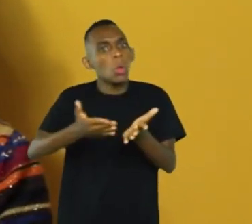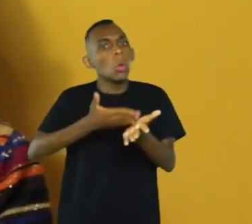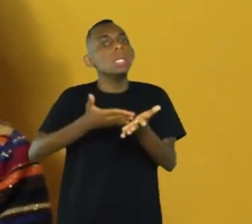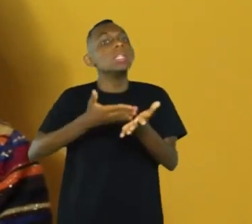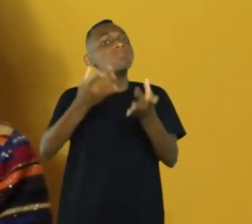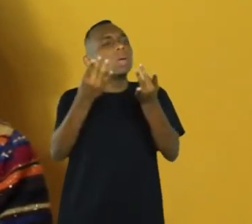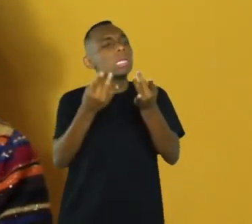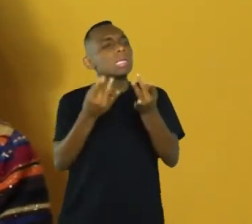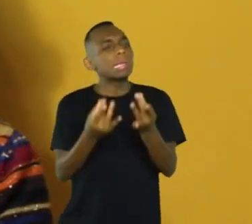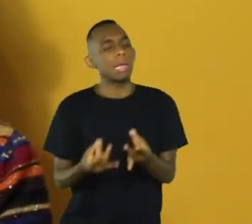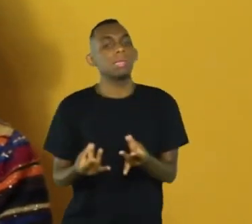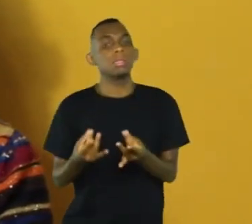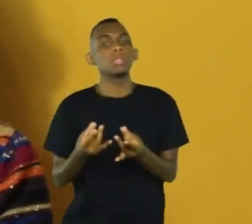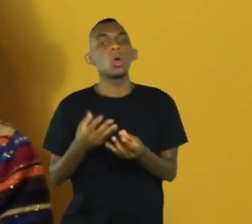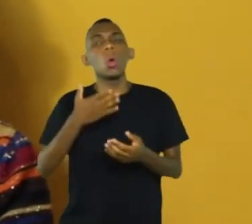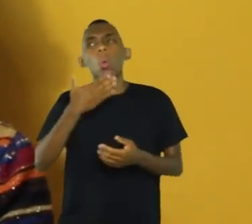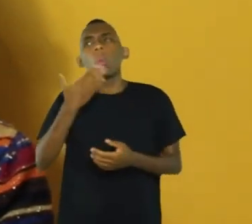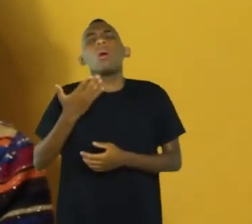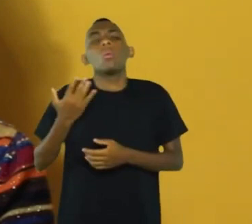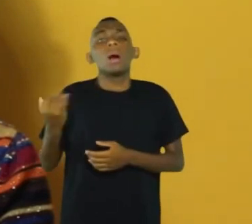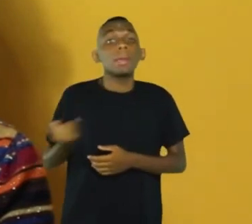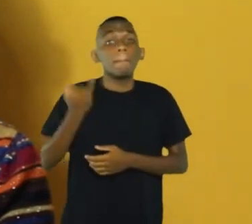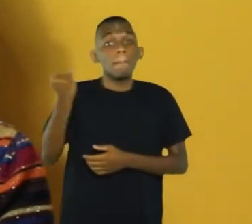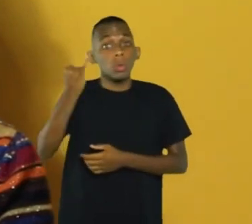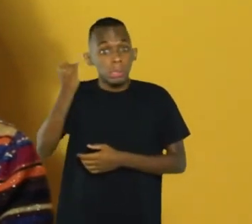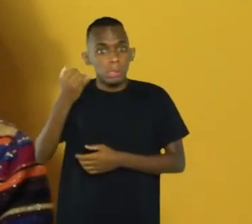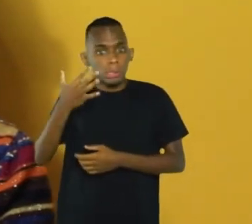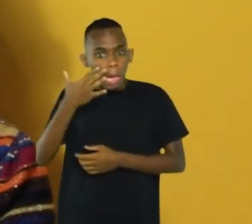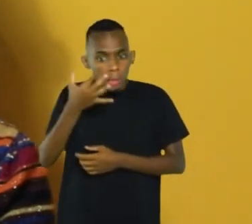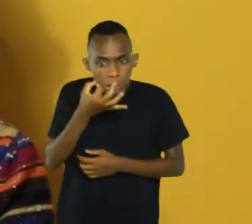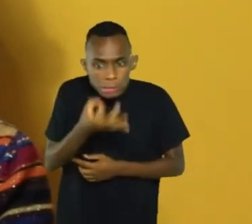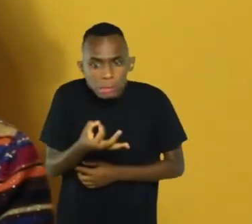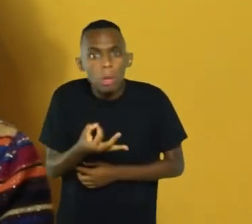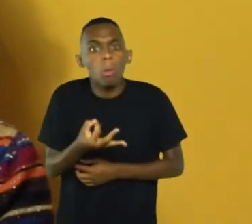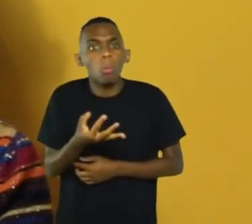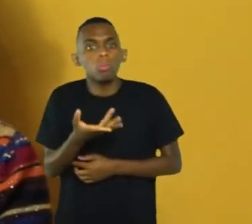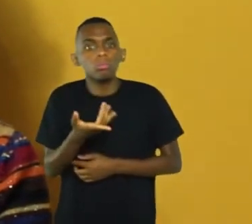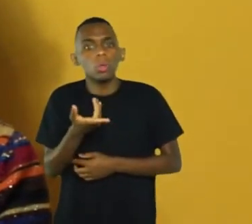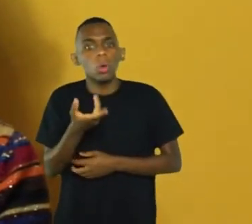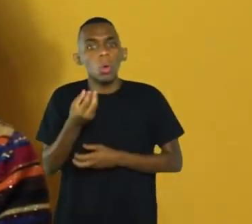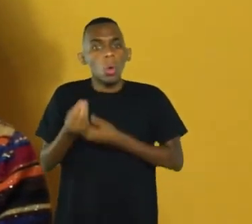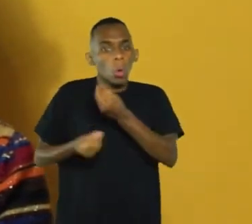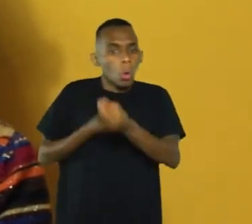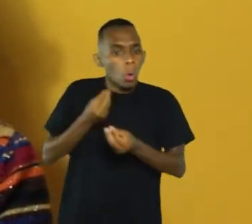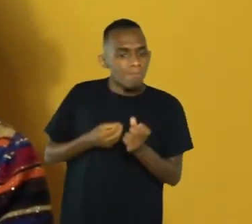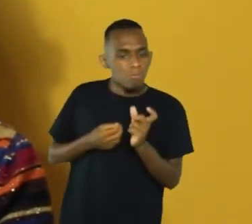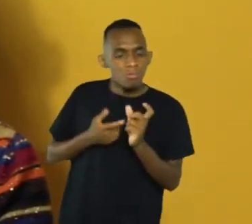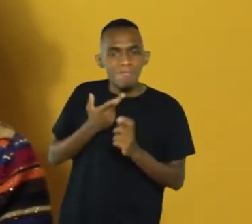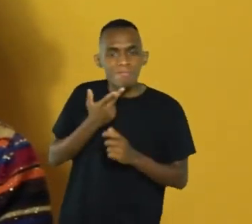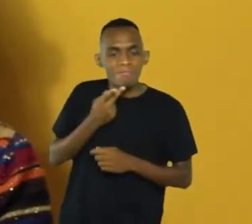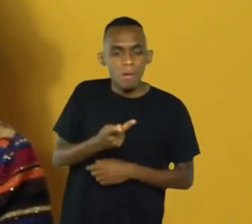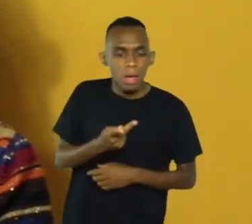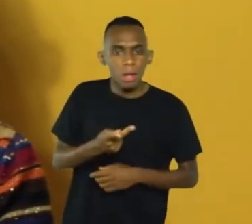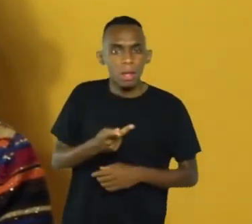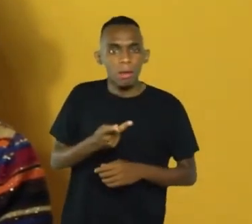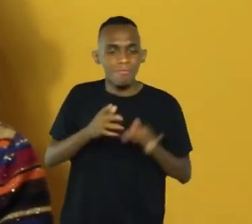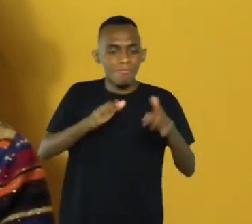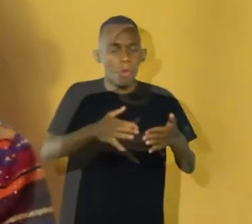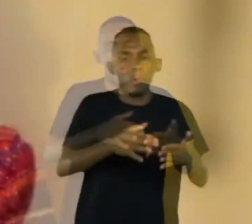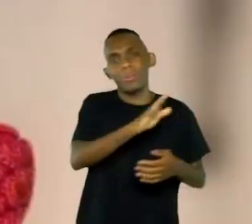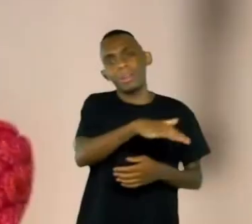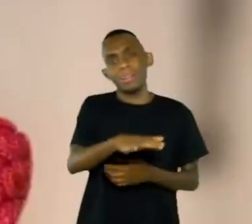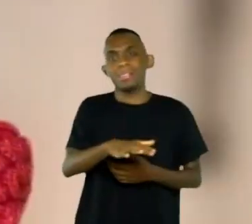livro, a importância da gente prestar atenção, né, no que a gente fala para uma criança, né?